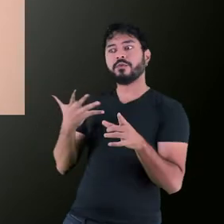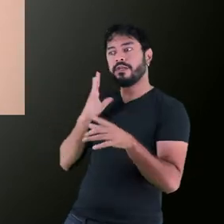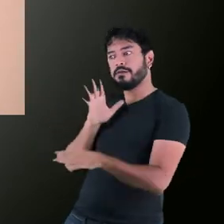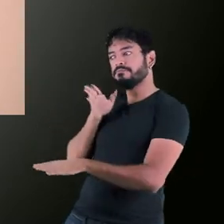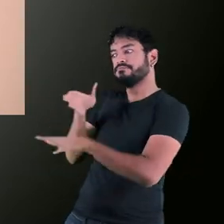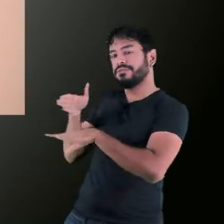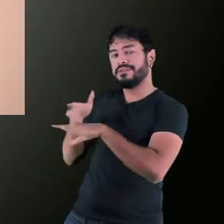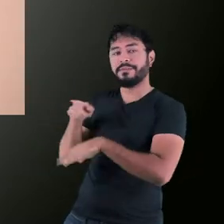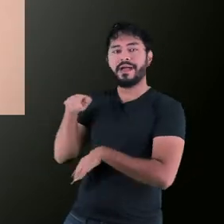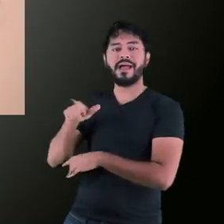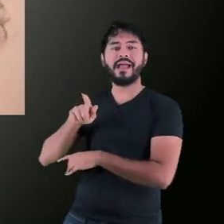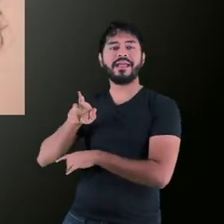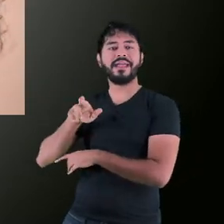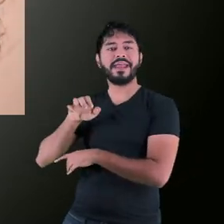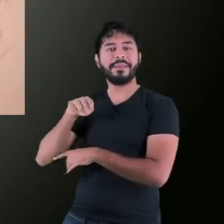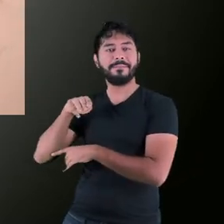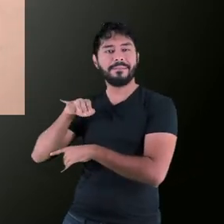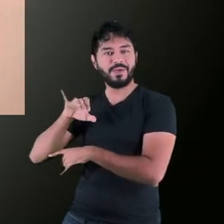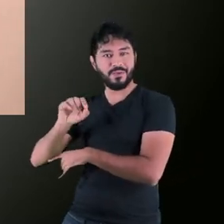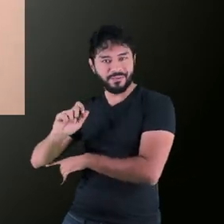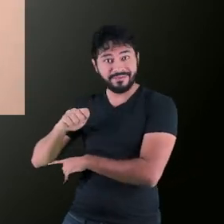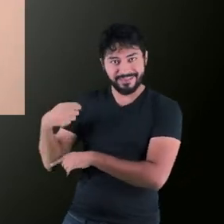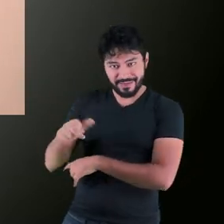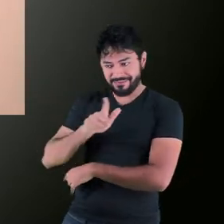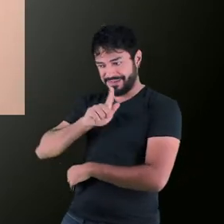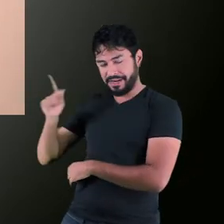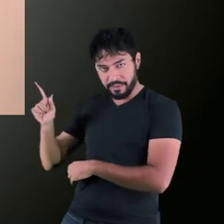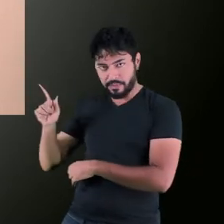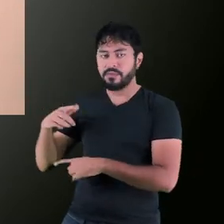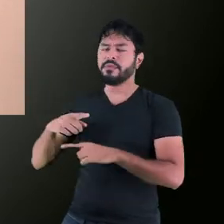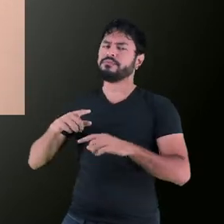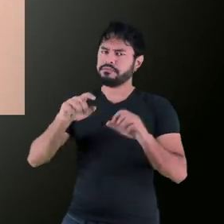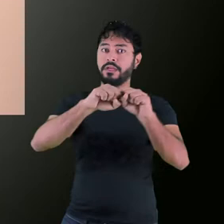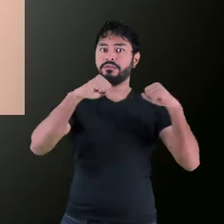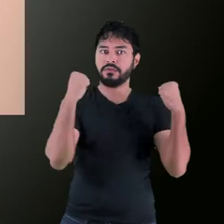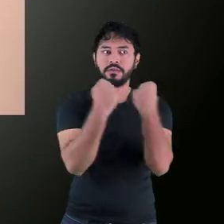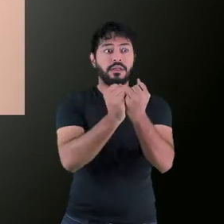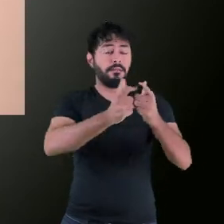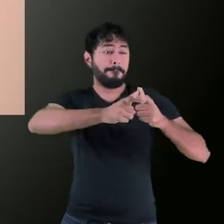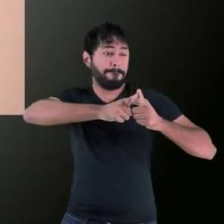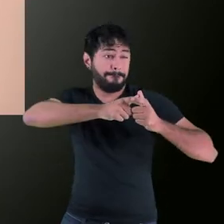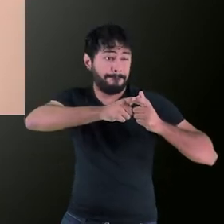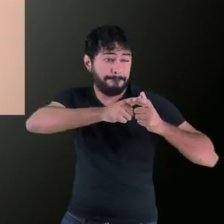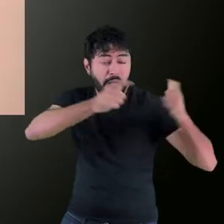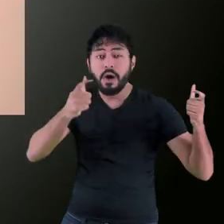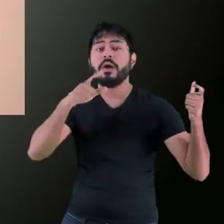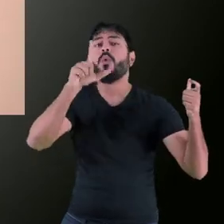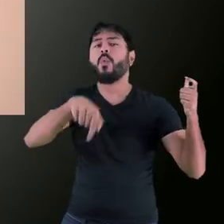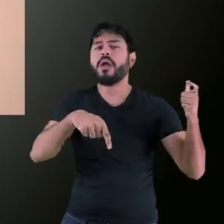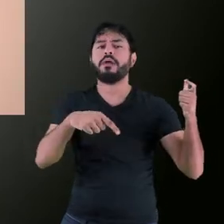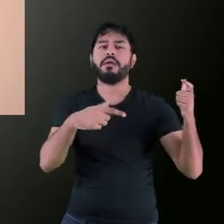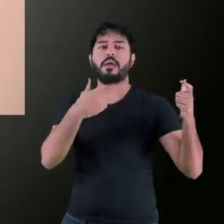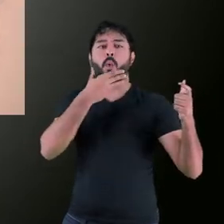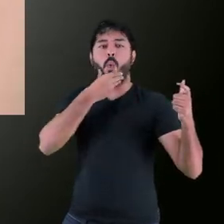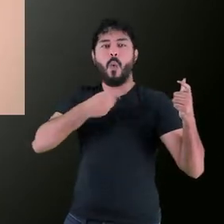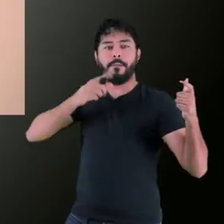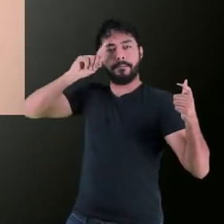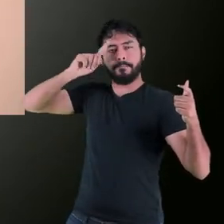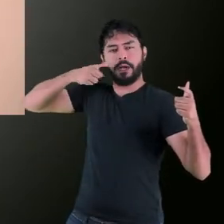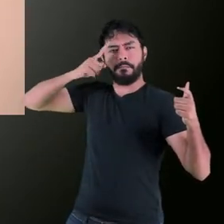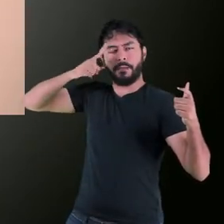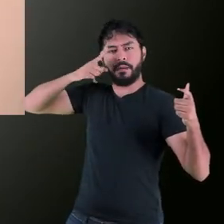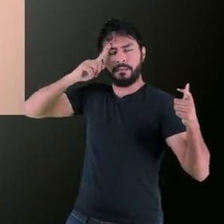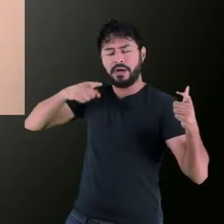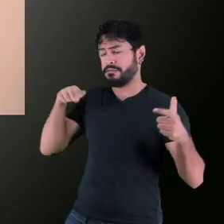toda a sociedade, né, a gente tem esse reflexo da sociedade, era composto majoritariamente por homens, e os espaços